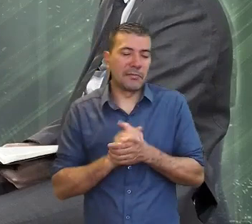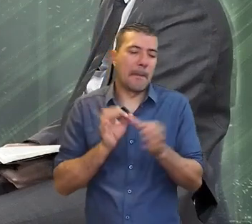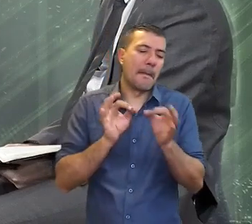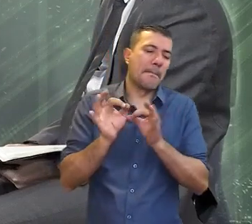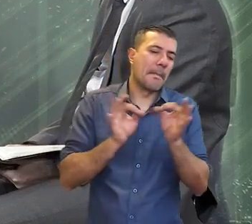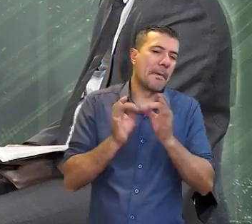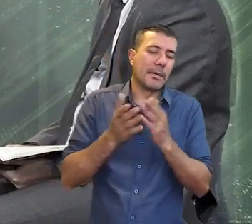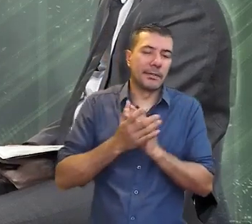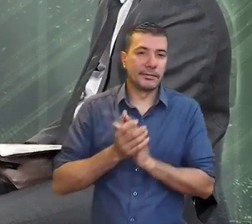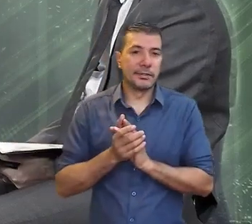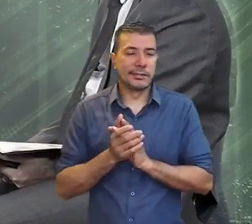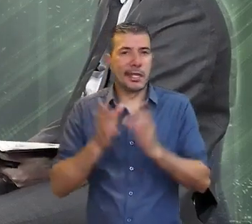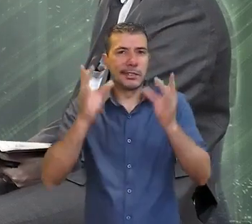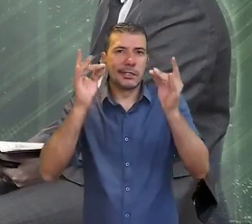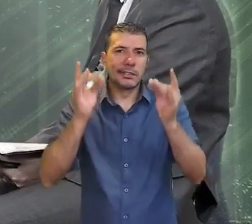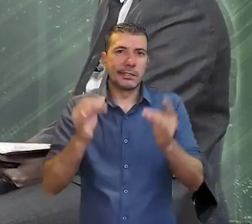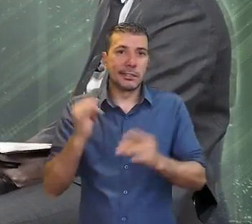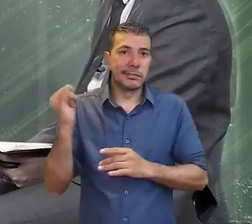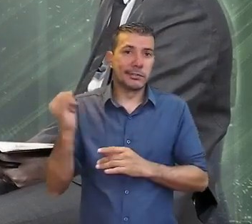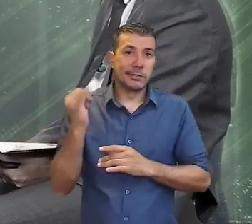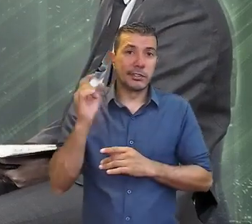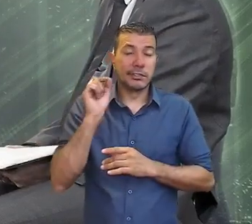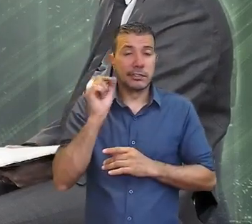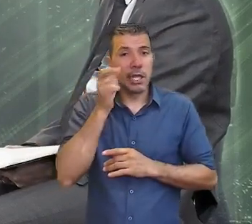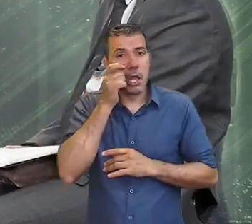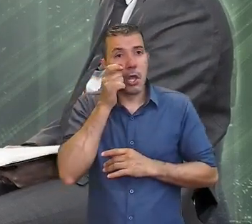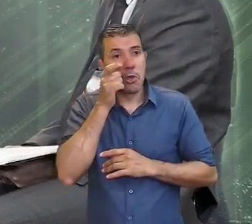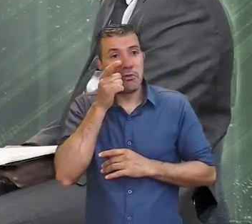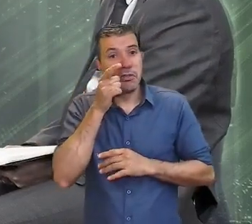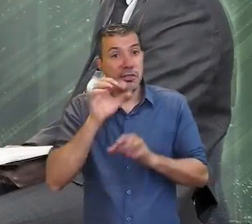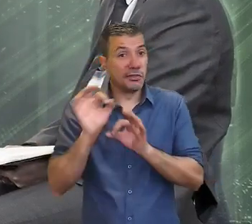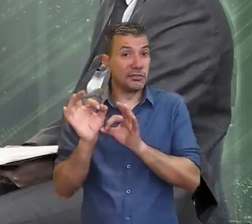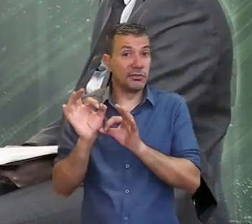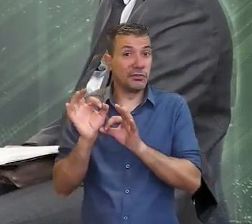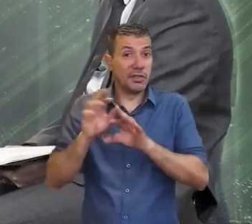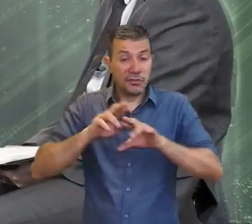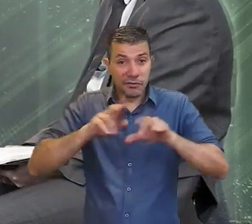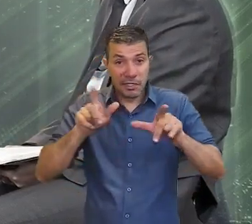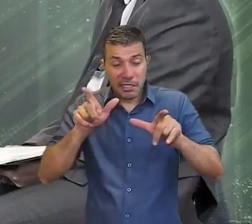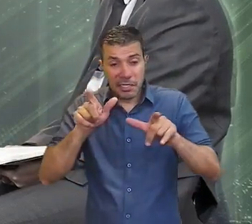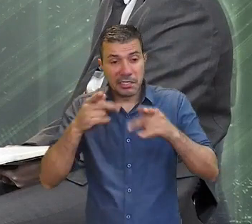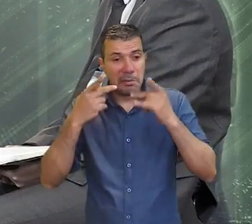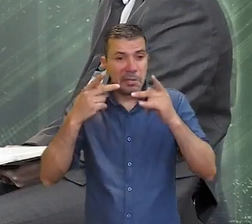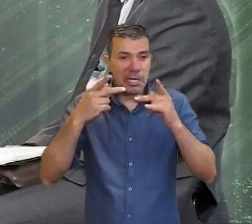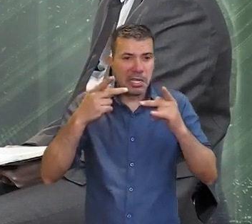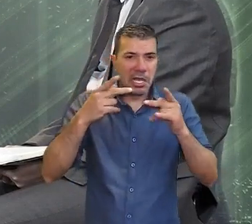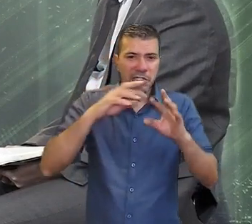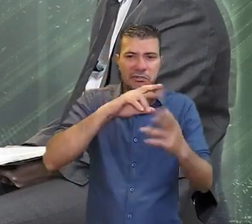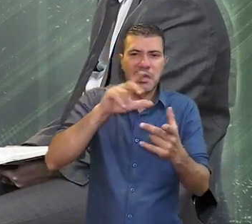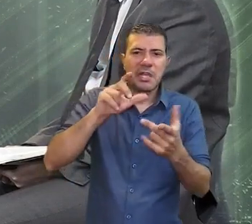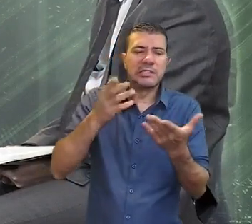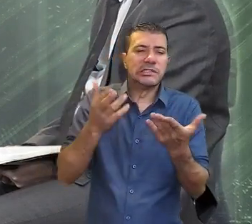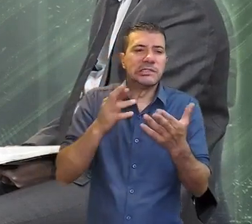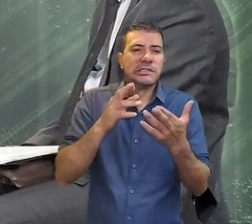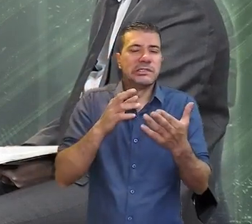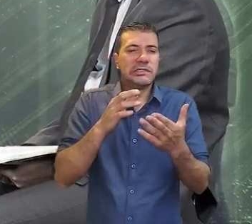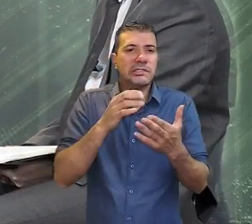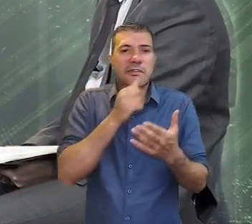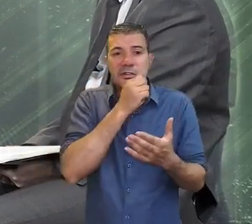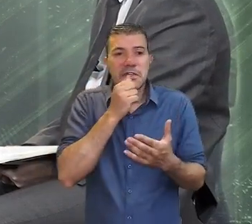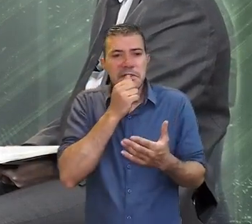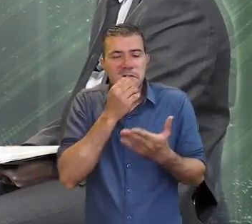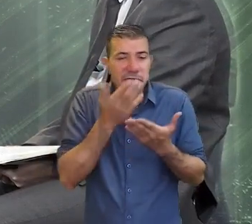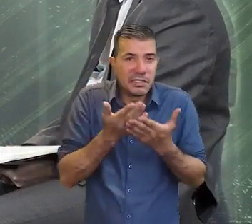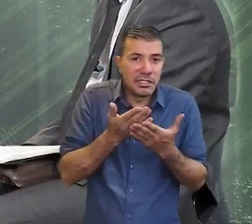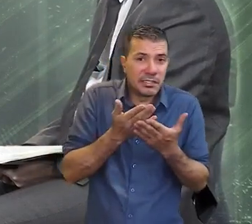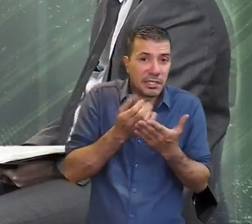lembrar de um detalhe aqui, e eu falo isso de forma respeitosa e carinhosa. Diferente do que é pregado em muitas denominações hoje, eles falam muito de sacrifício.